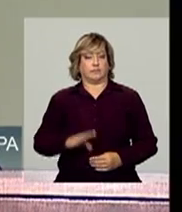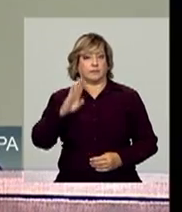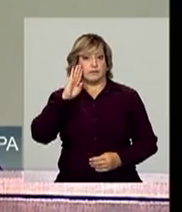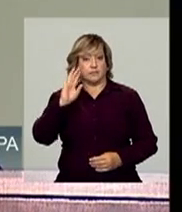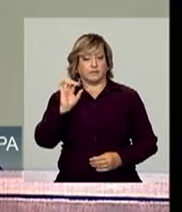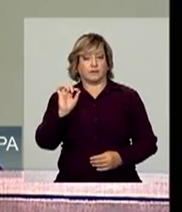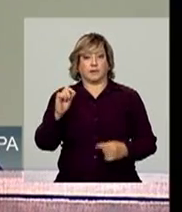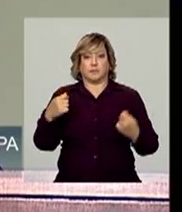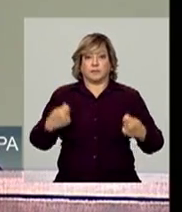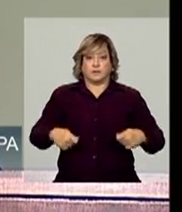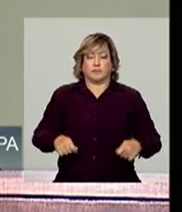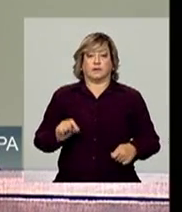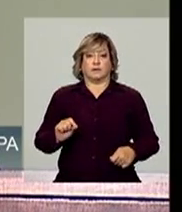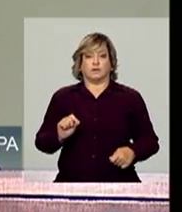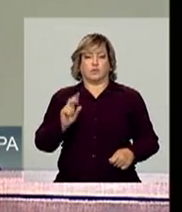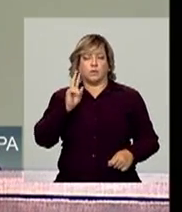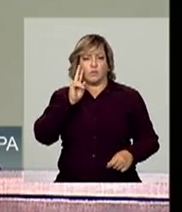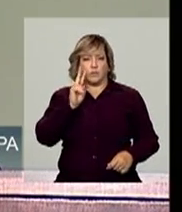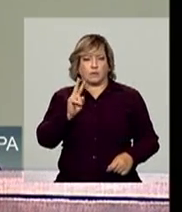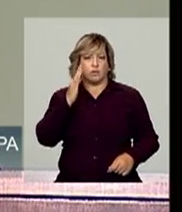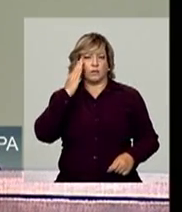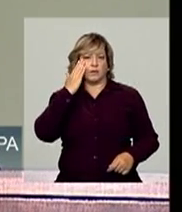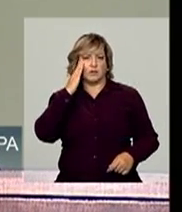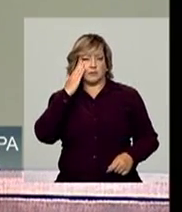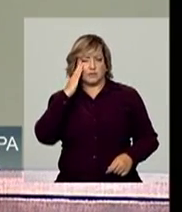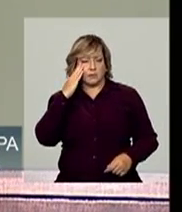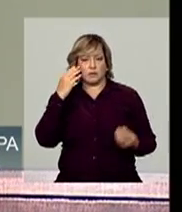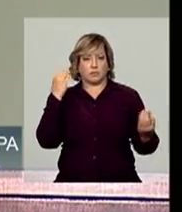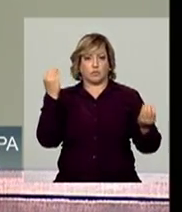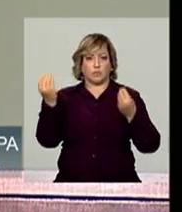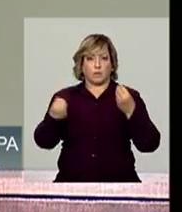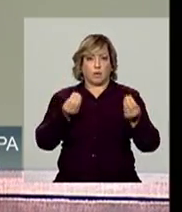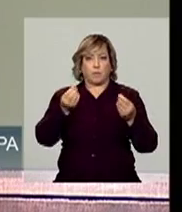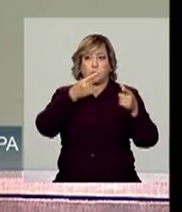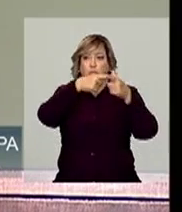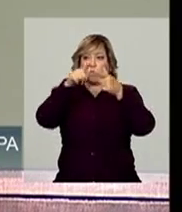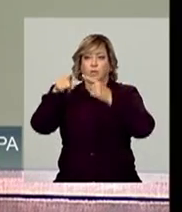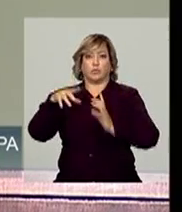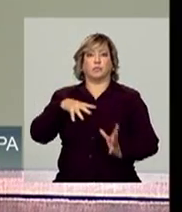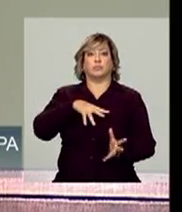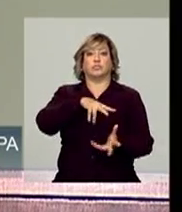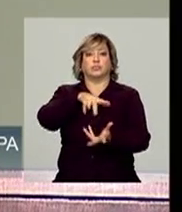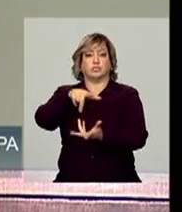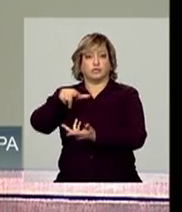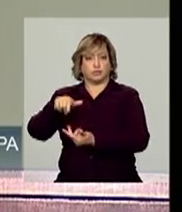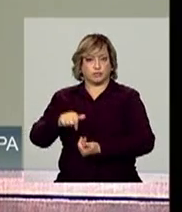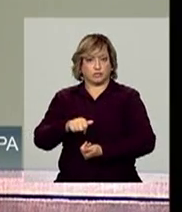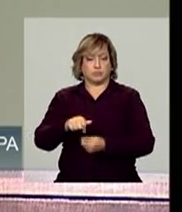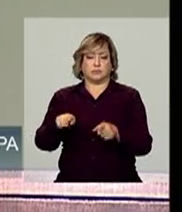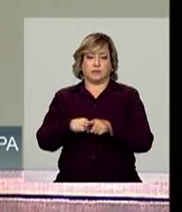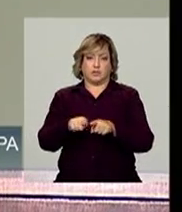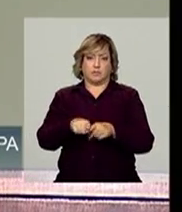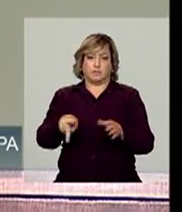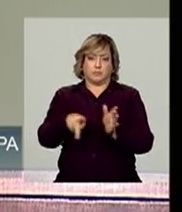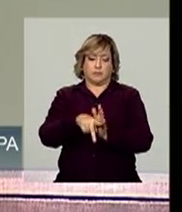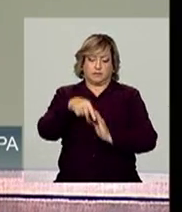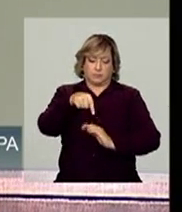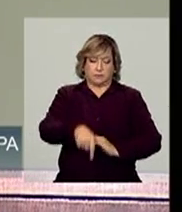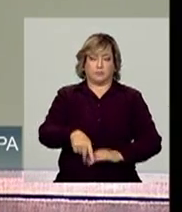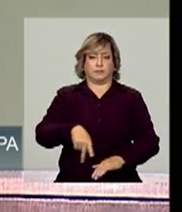outro olhar, um olhar para o cenário mundial e, sobretudo, o